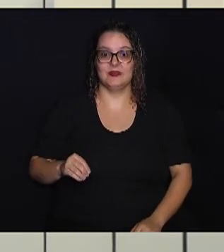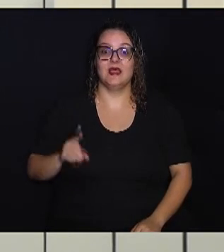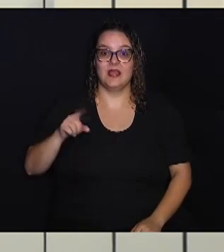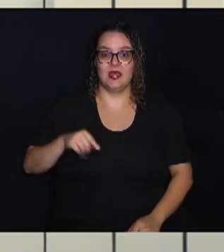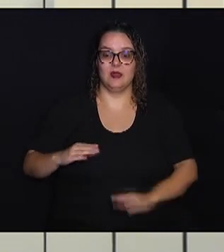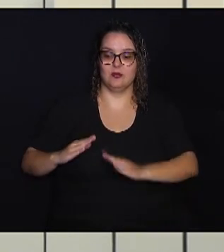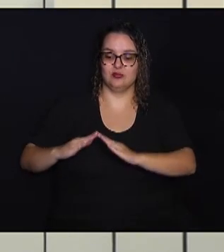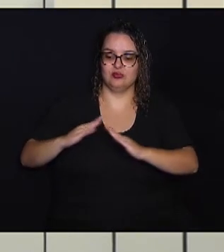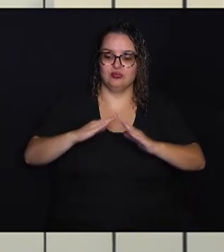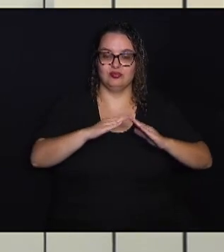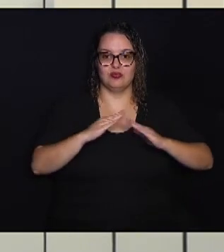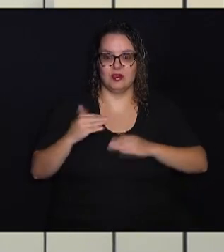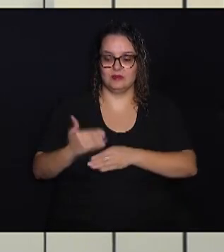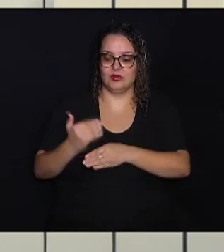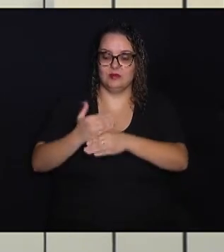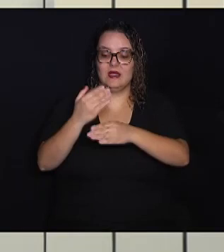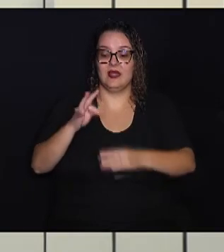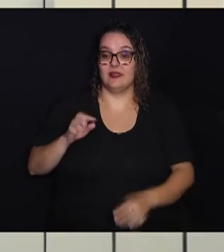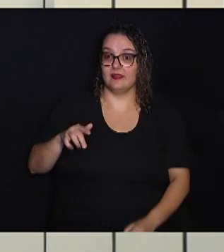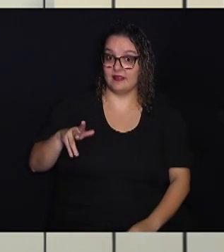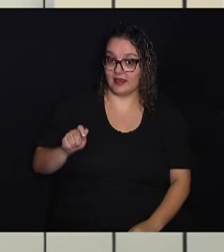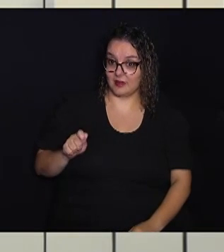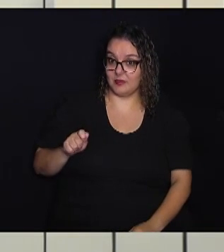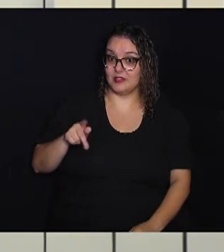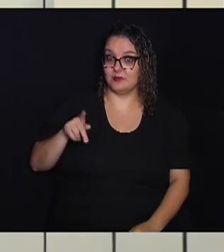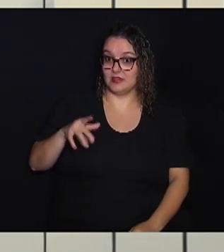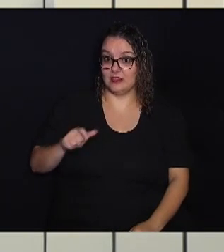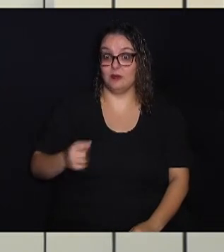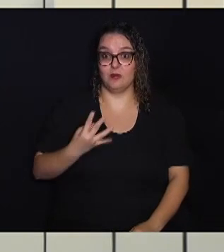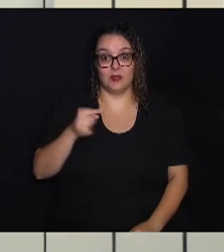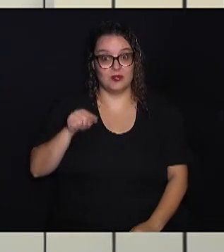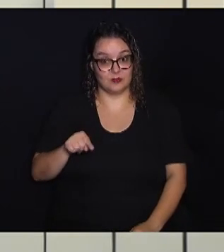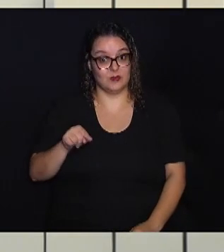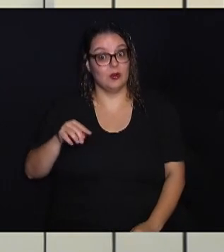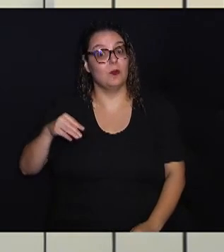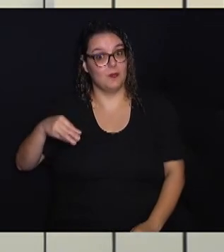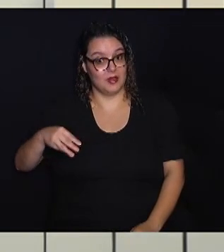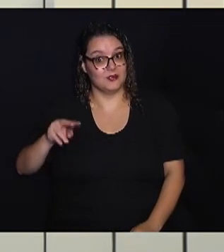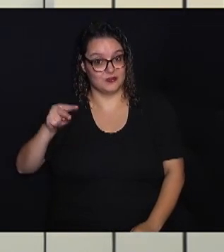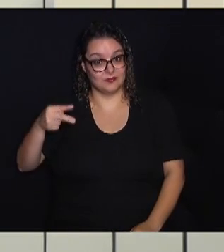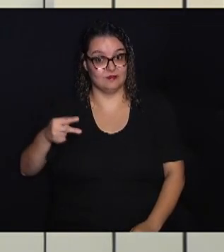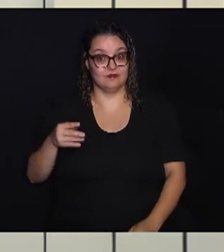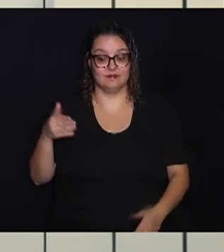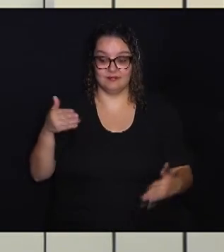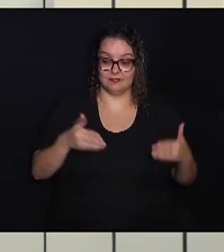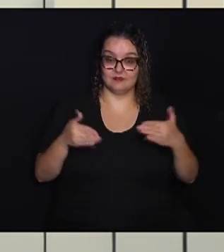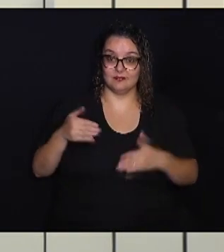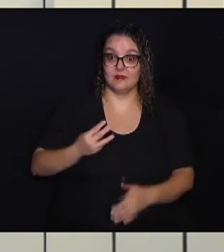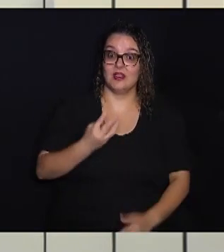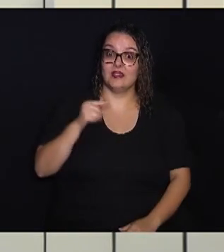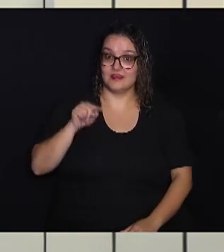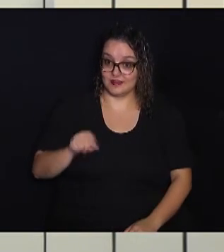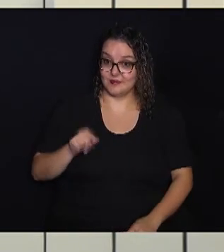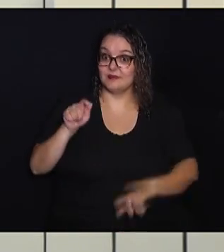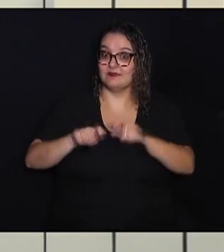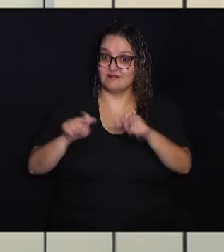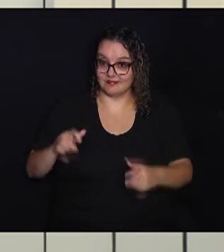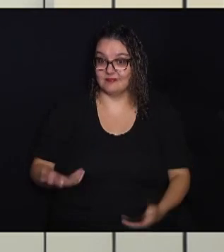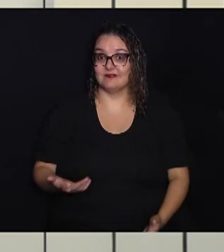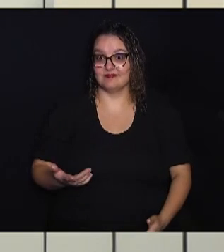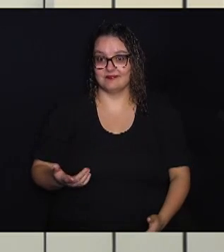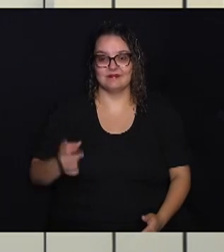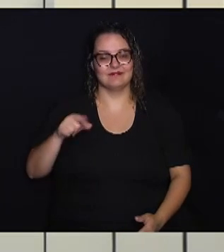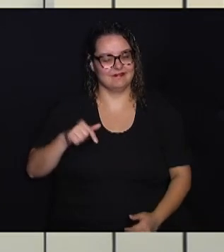de pilão. São 4.000 metros quadrados. Seu público diário chega a 3.000 pessoas e é um